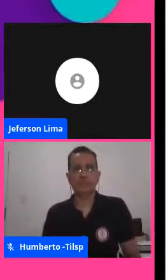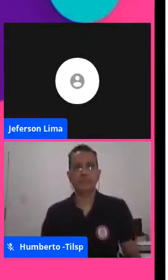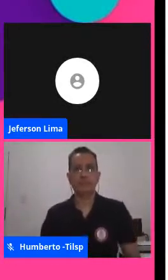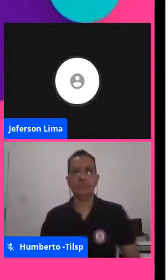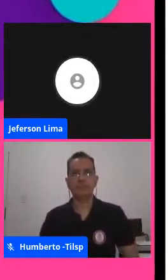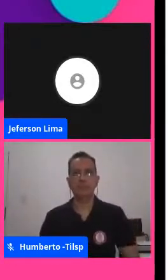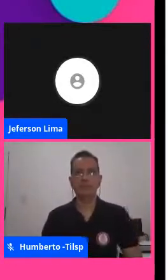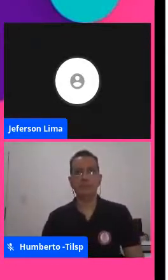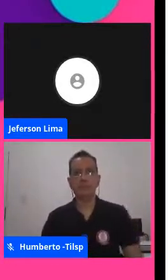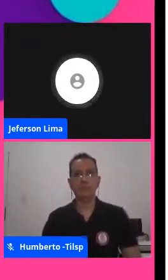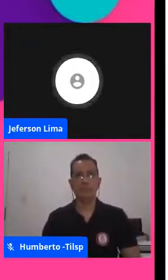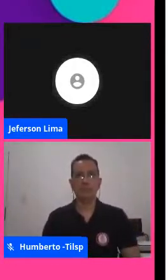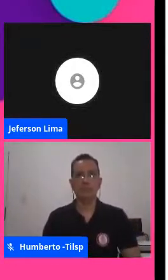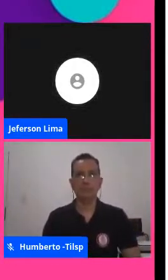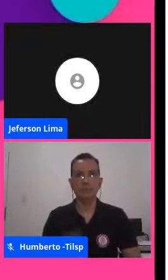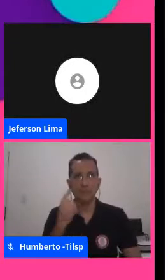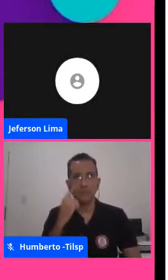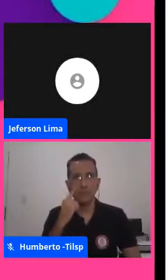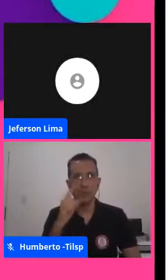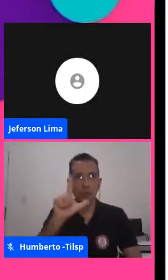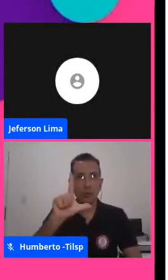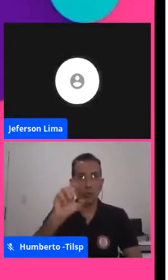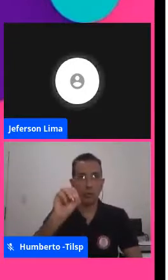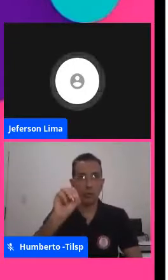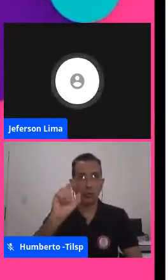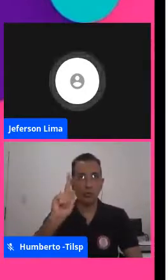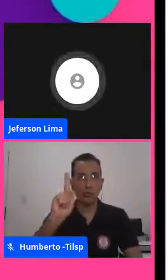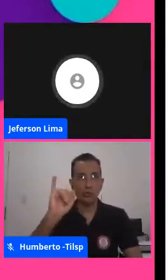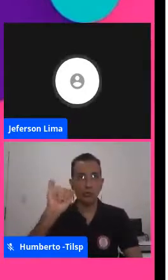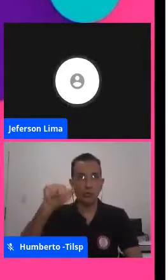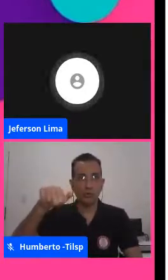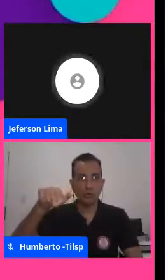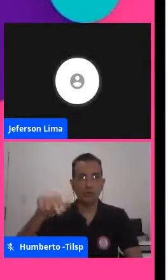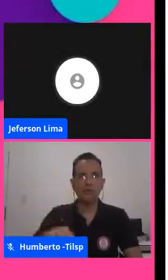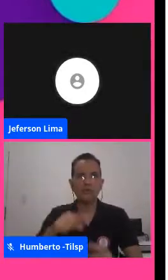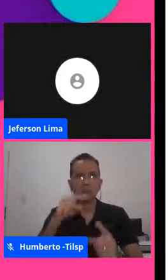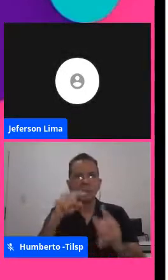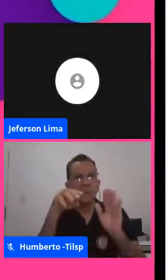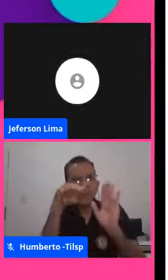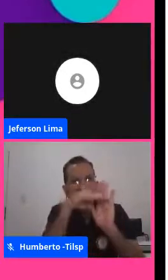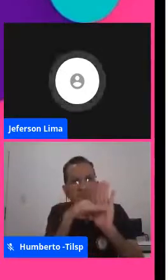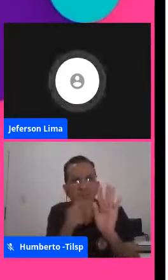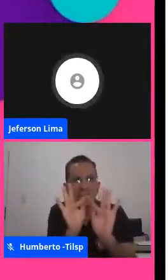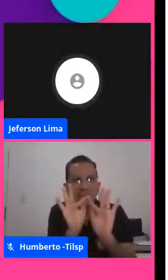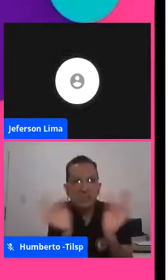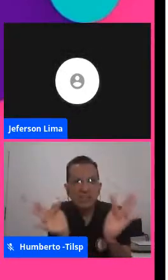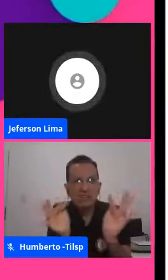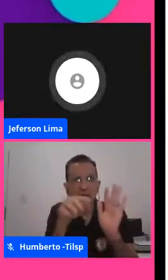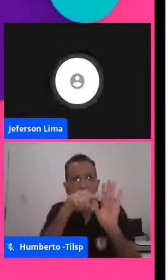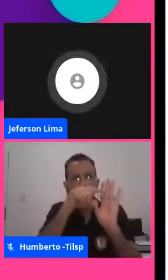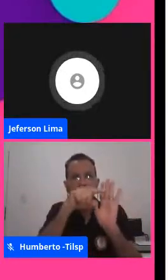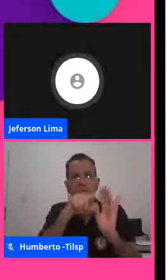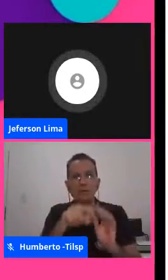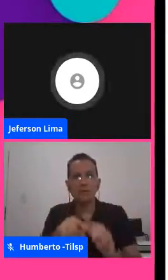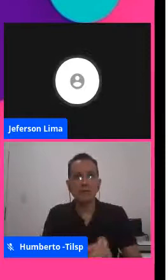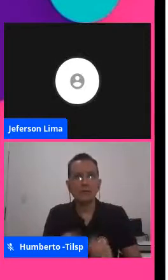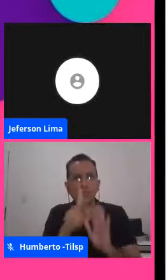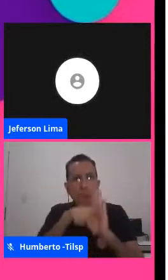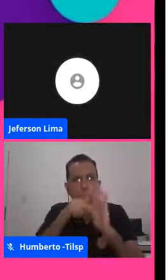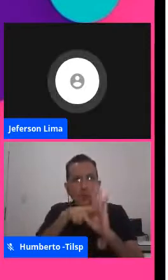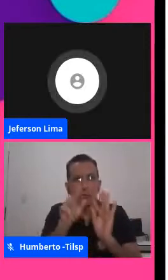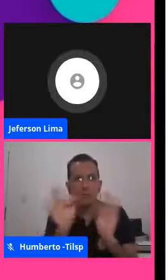Né? Vamos realizar meu login primeiro. A gente vai criar um projetinho aqui com Firebase. A gente tem três passos